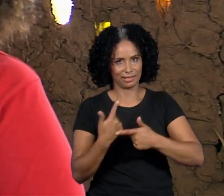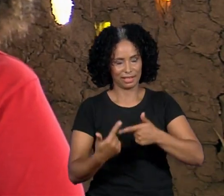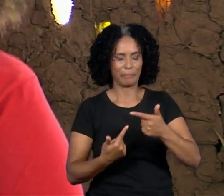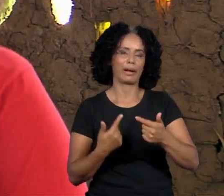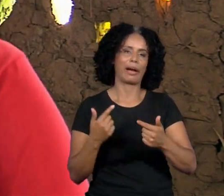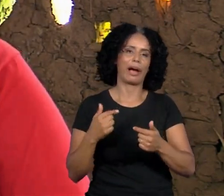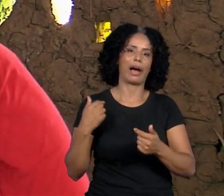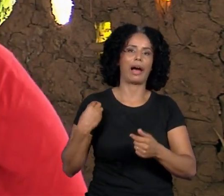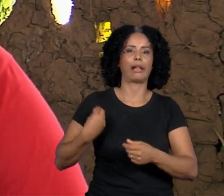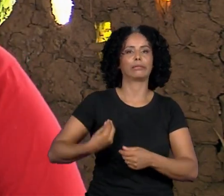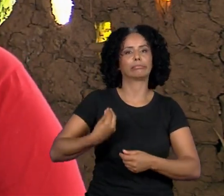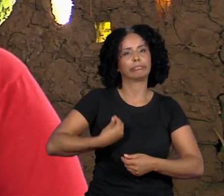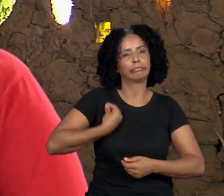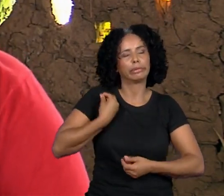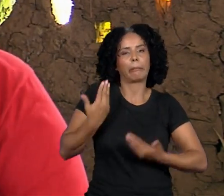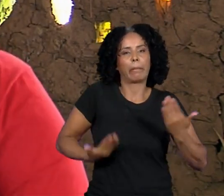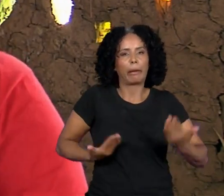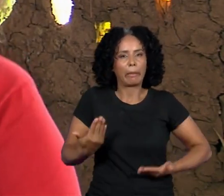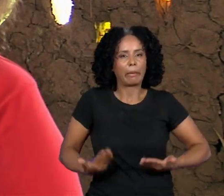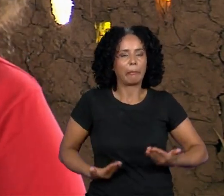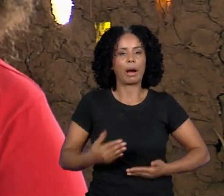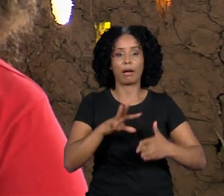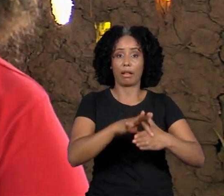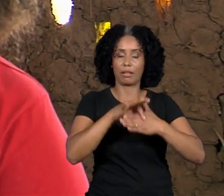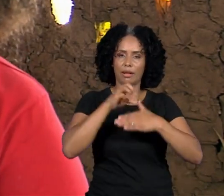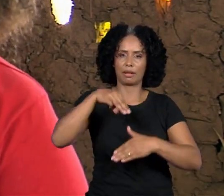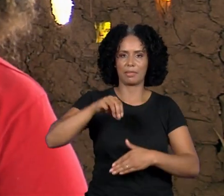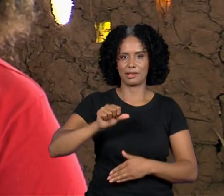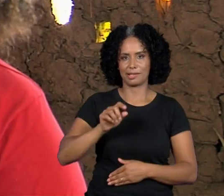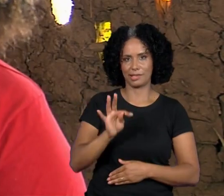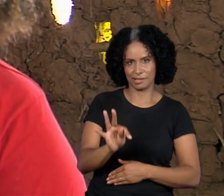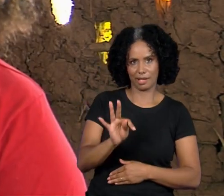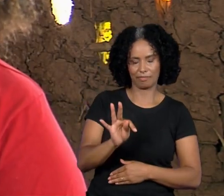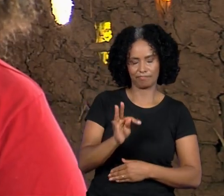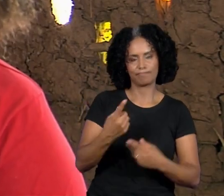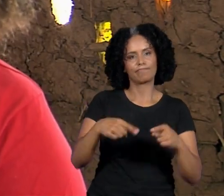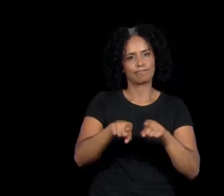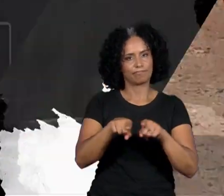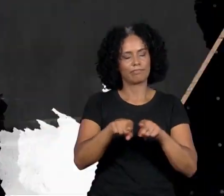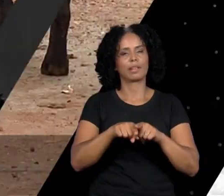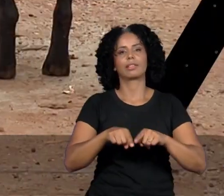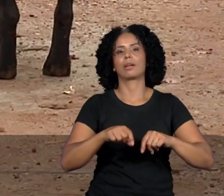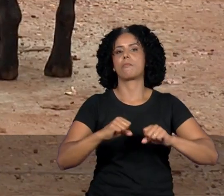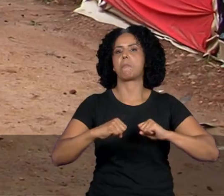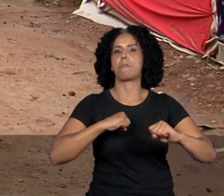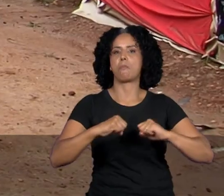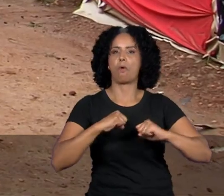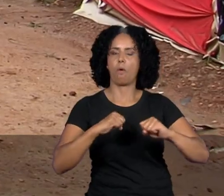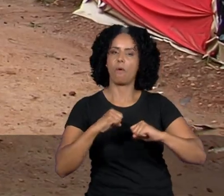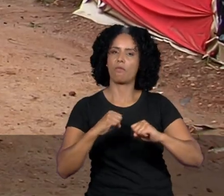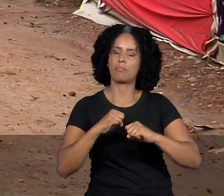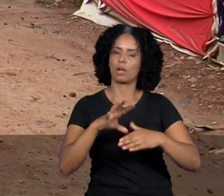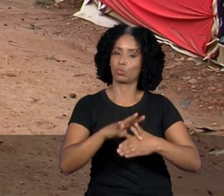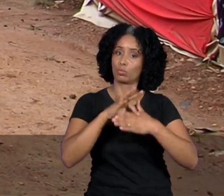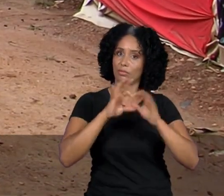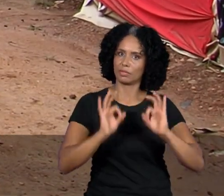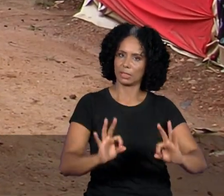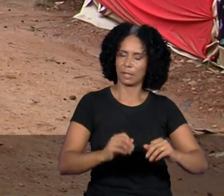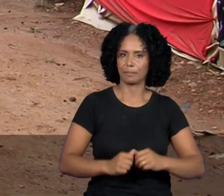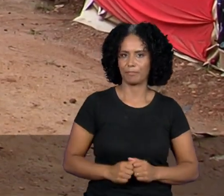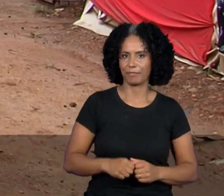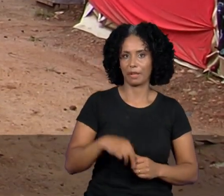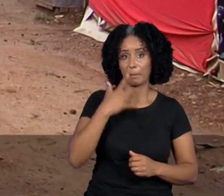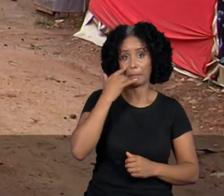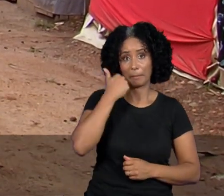doméstica, coordenadora do MTST e uma das fundadoras do movimento Raiz da Liberdade. Filha do seu José Canoeiro e da dona